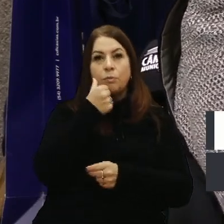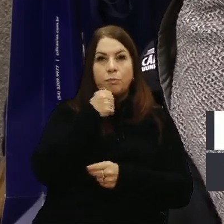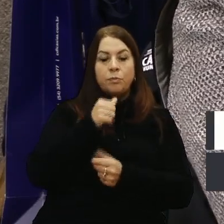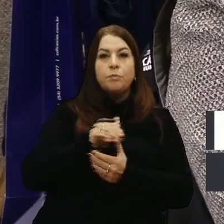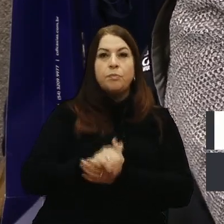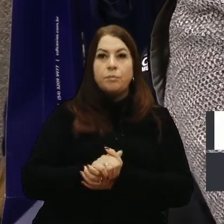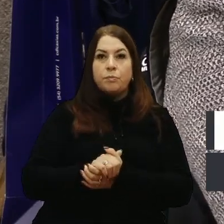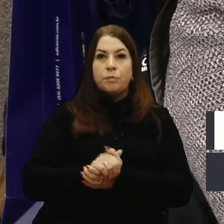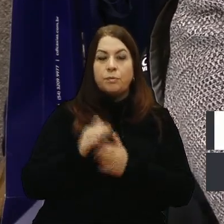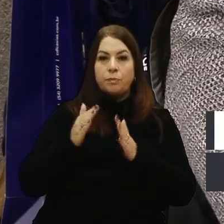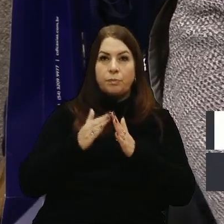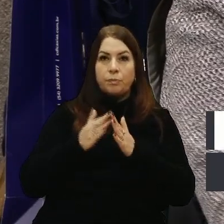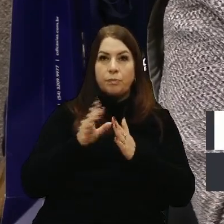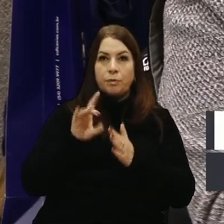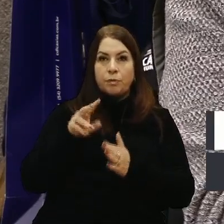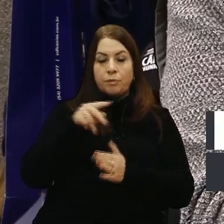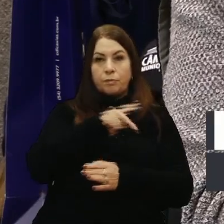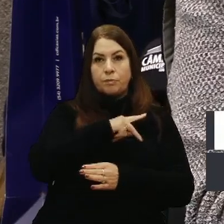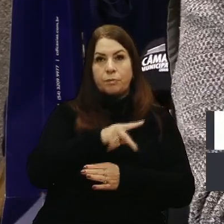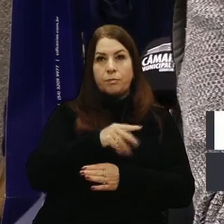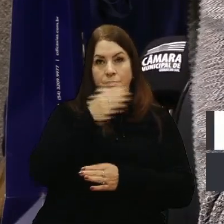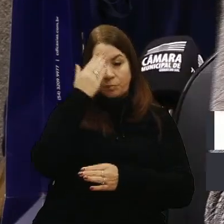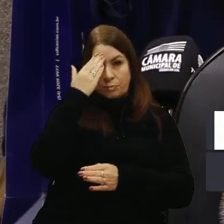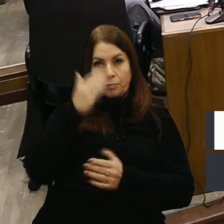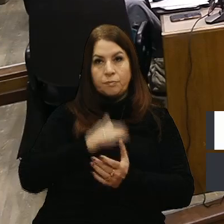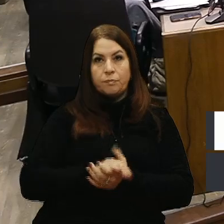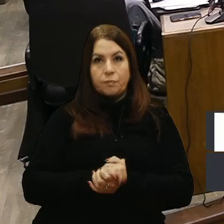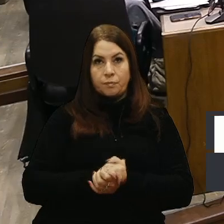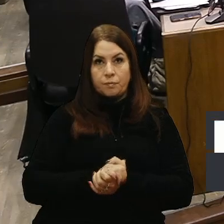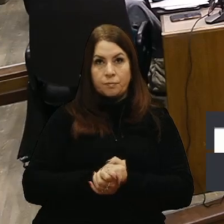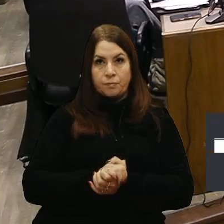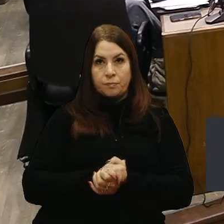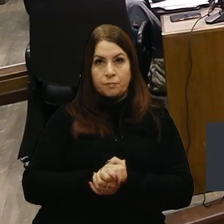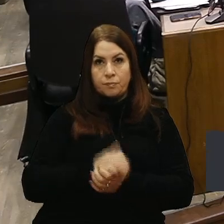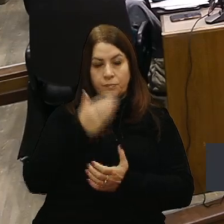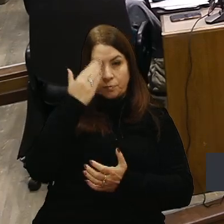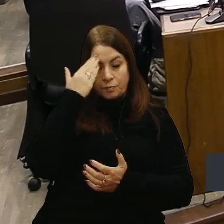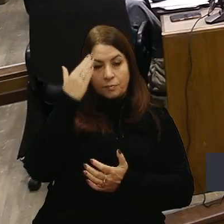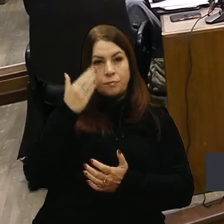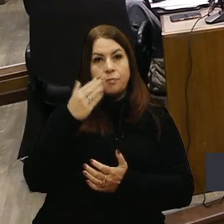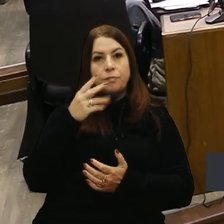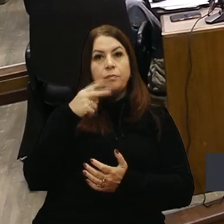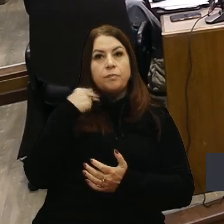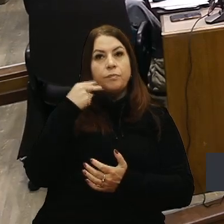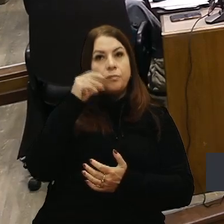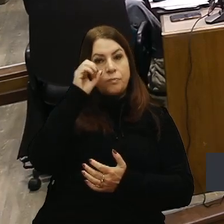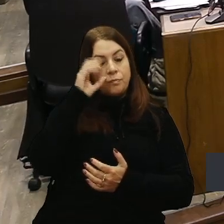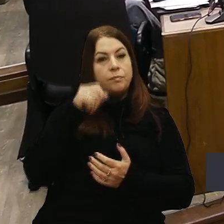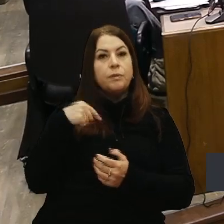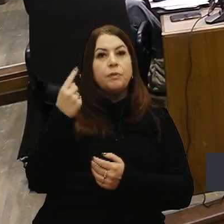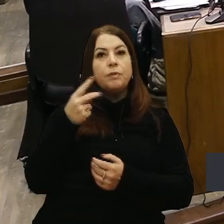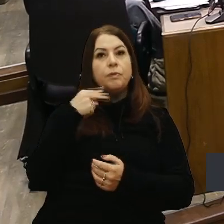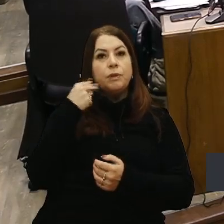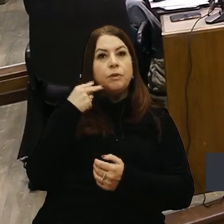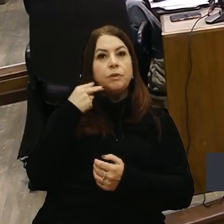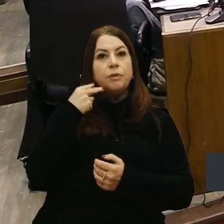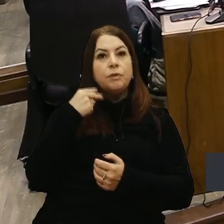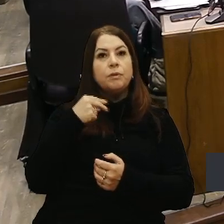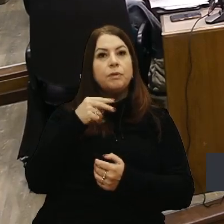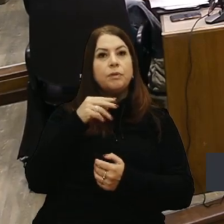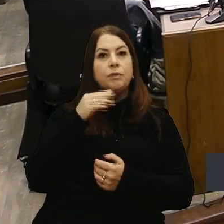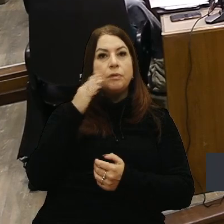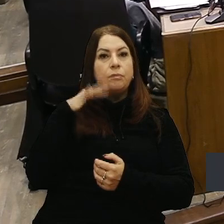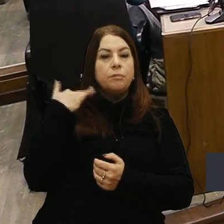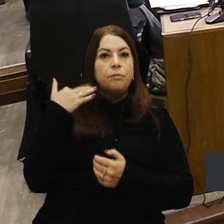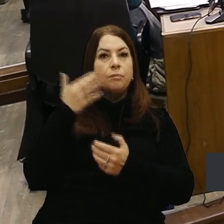vereadoras desta casa. Era isso, senhor presidente. Muito obrigado. Obrigado, vereador Fiuza. A próxima vereadora inscrita é a vereadora Andressa